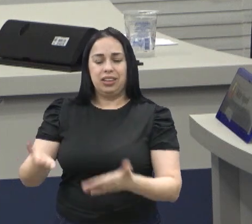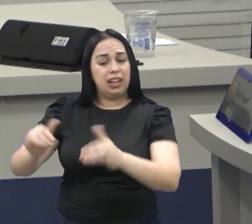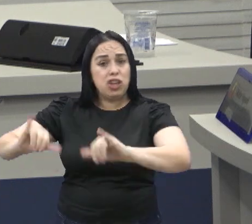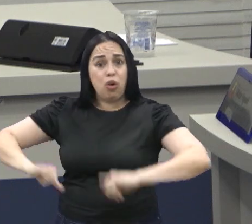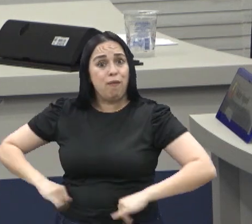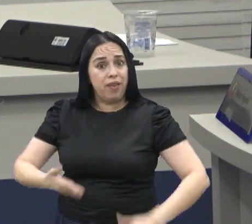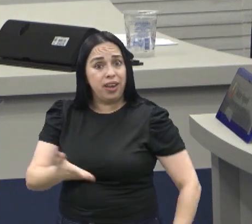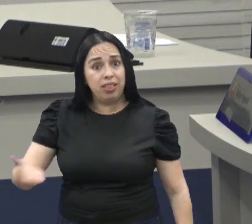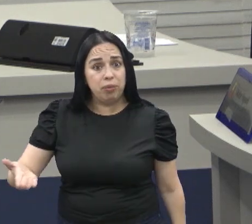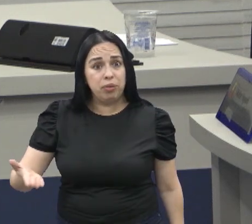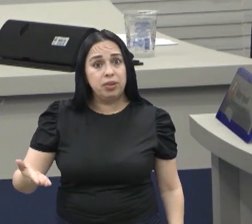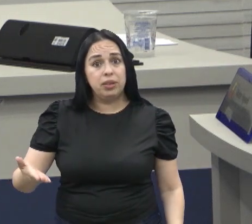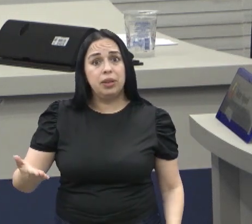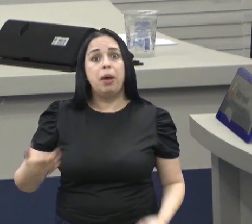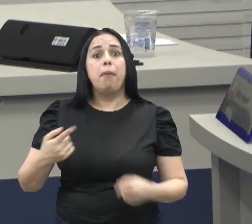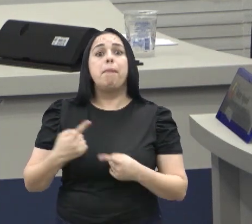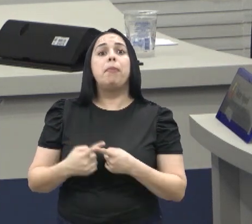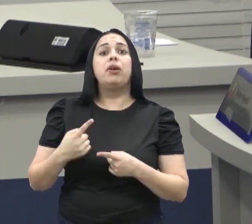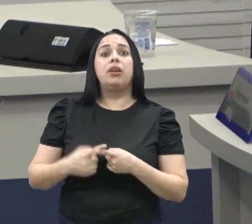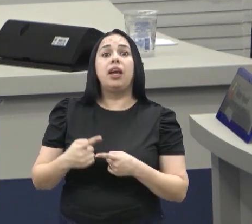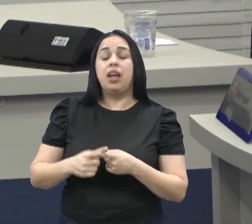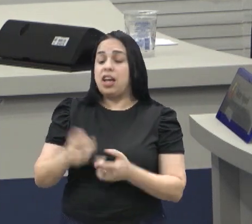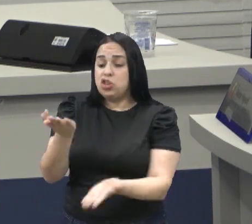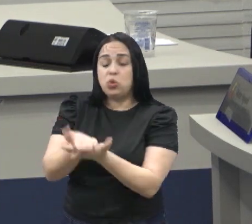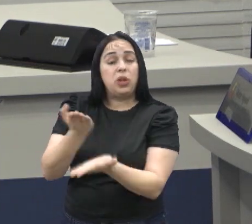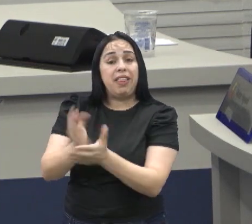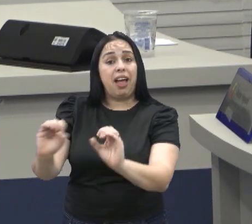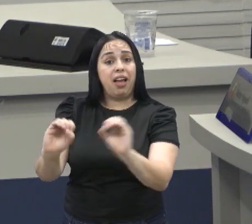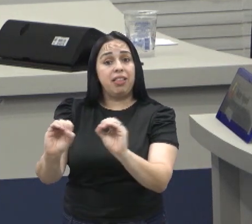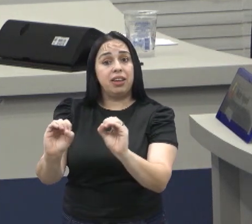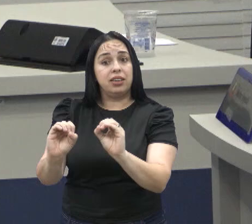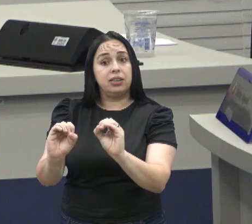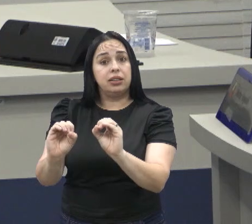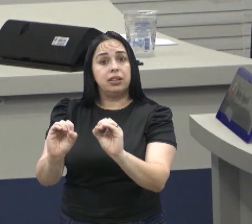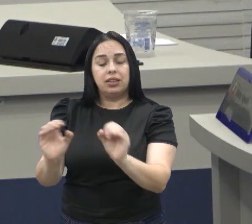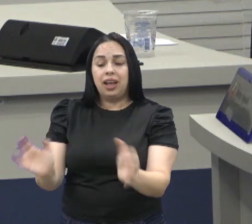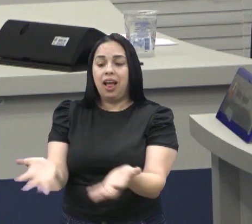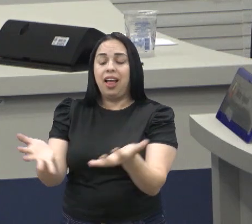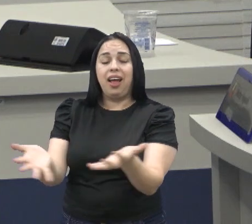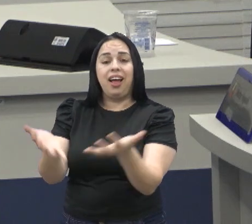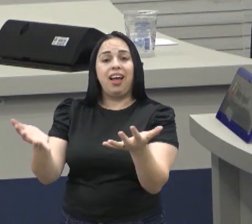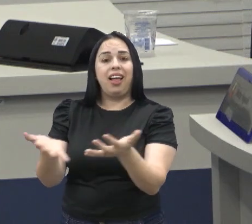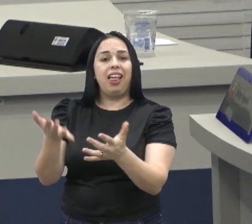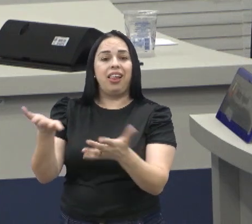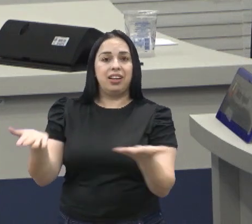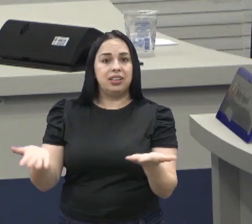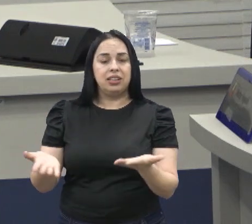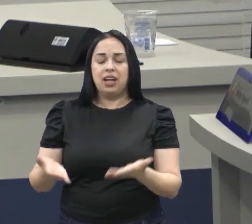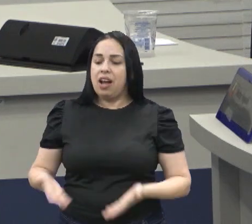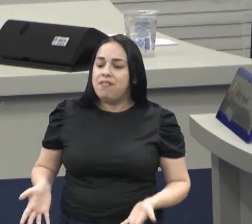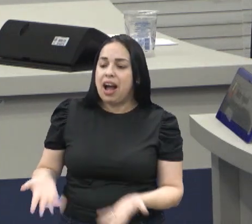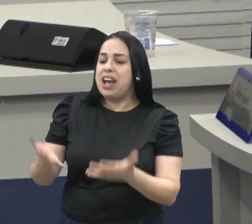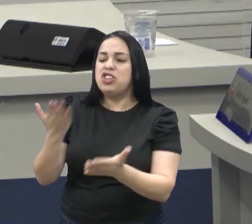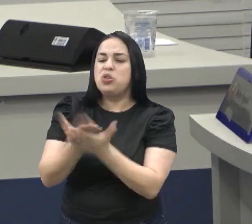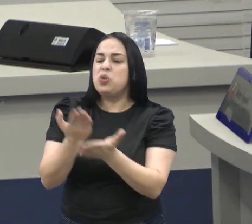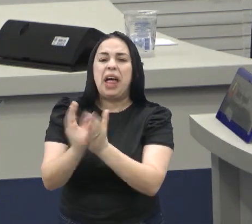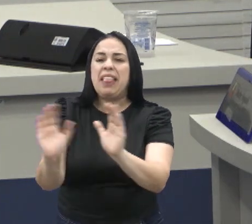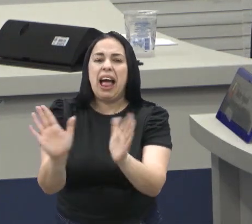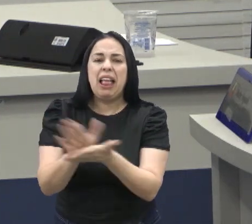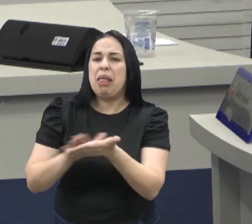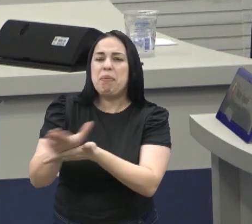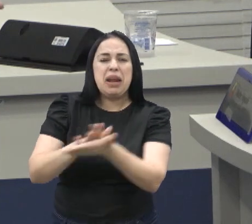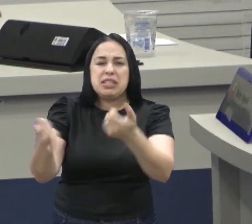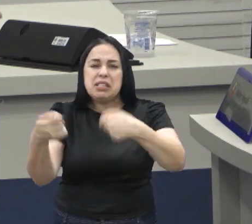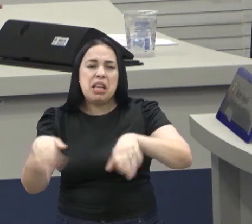sendo incitado a não estudar, estão favorecendo ao não estudar. Você não precisa nem aparecer mais, porque não vai